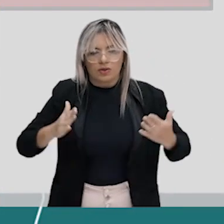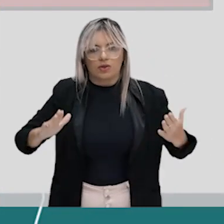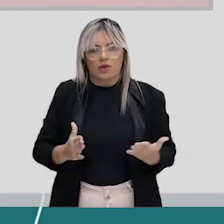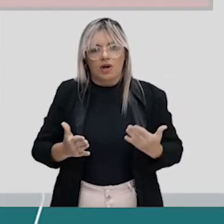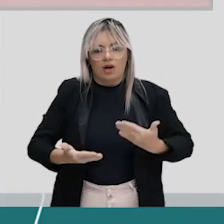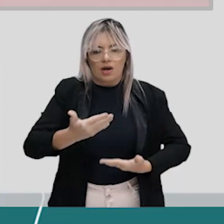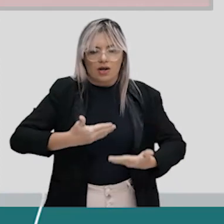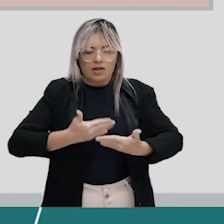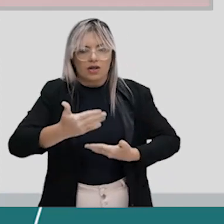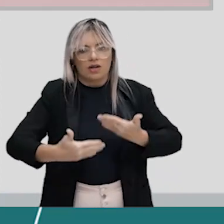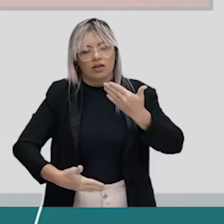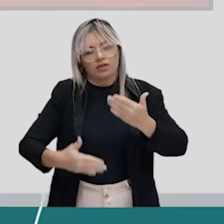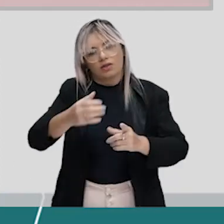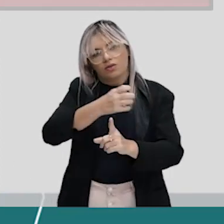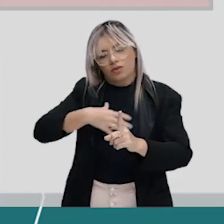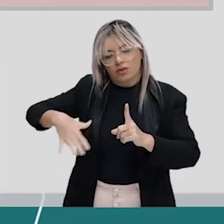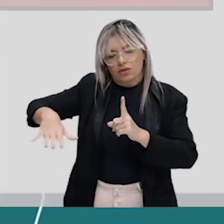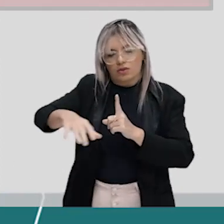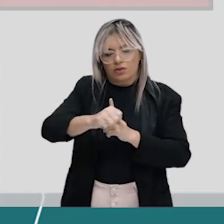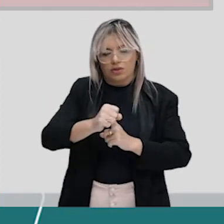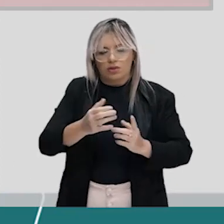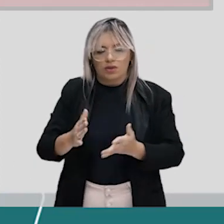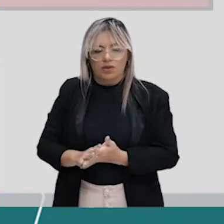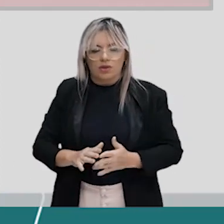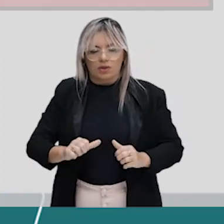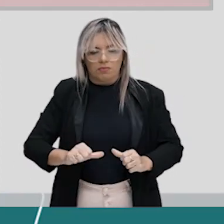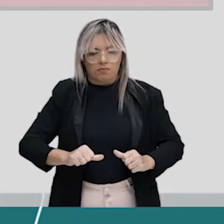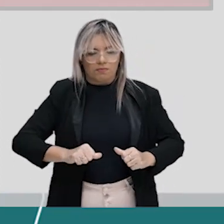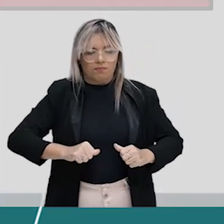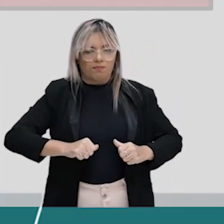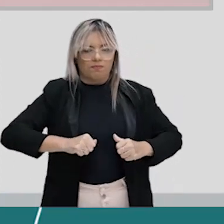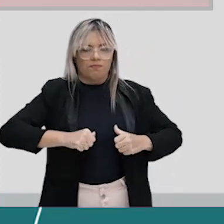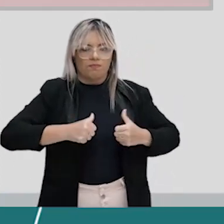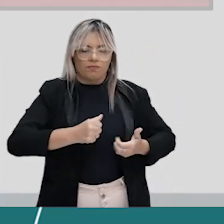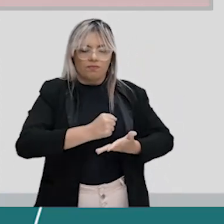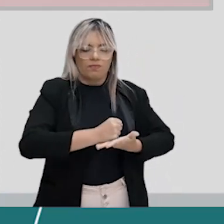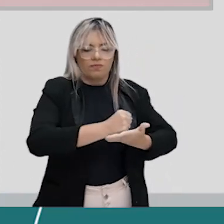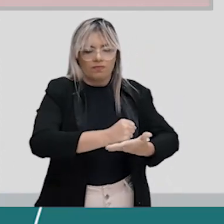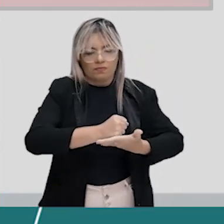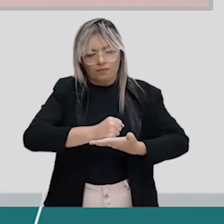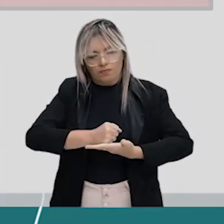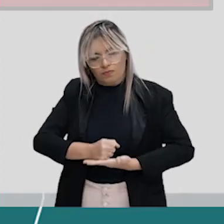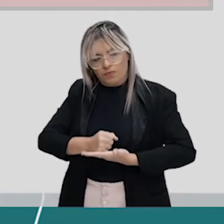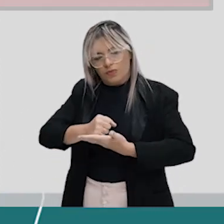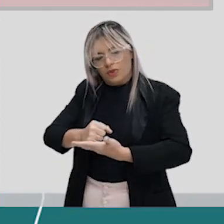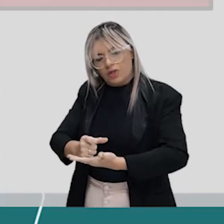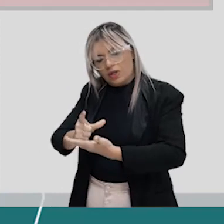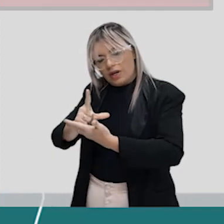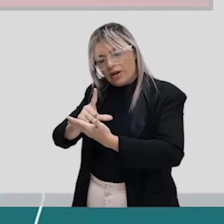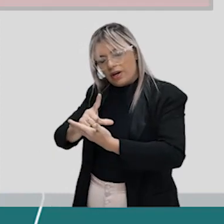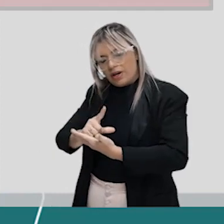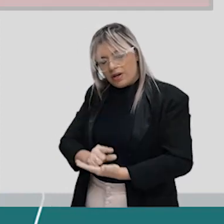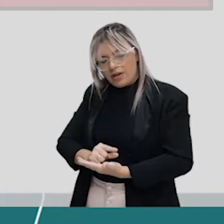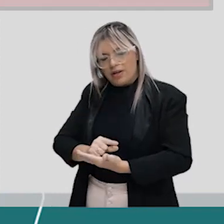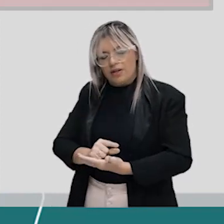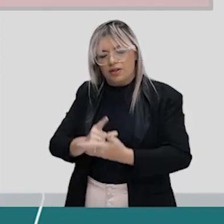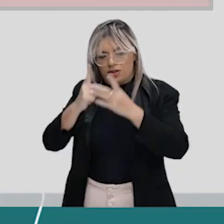convívio social, aumenta a cooperação, reduz a